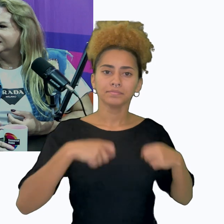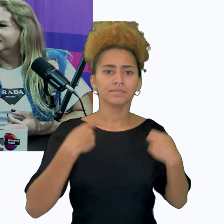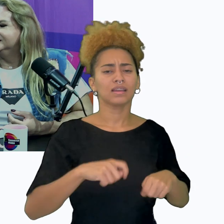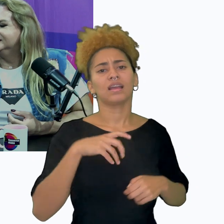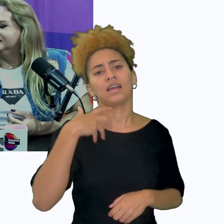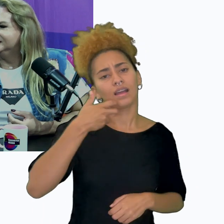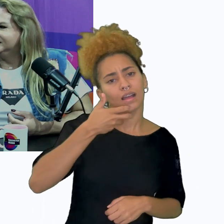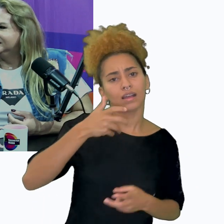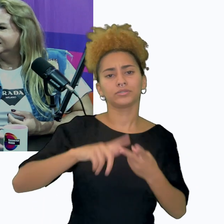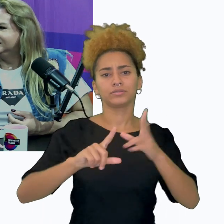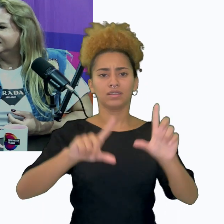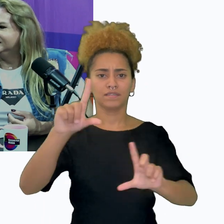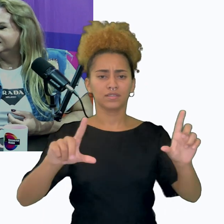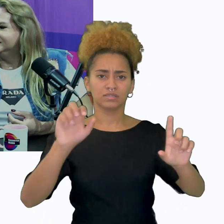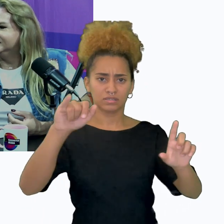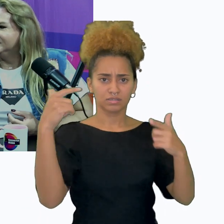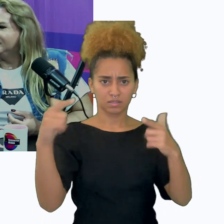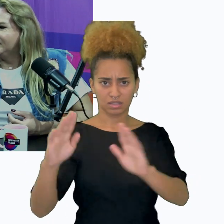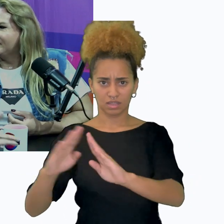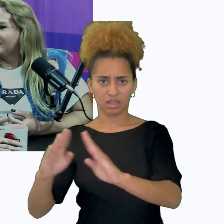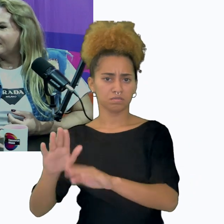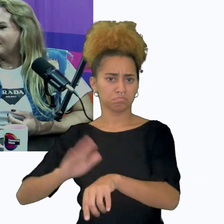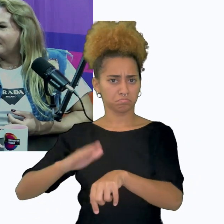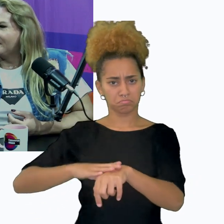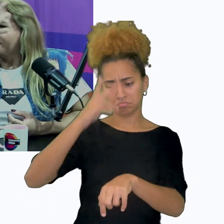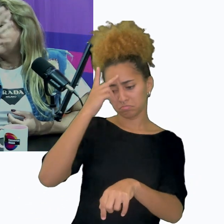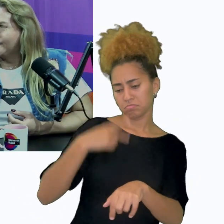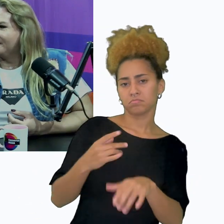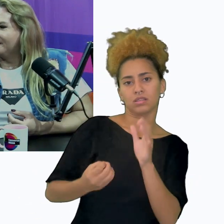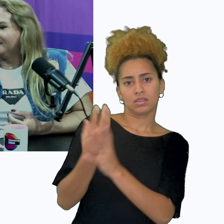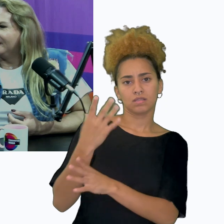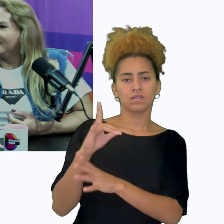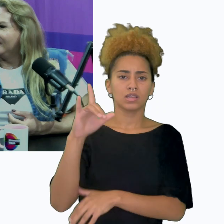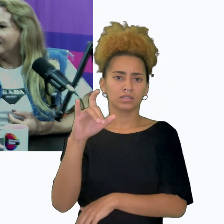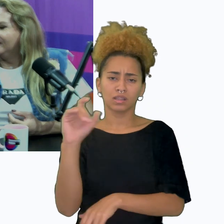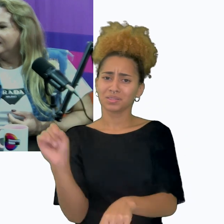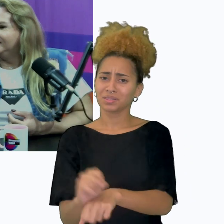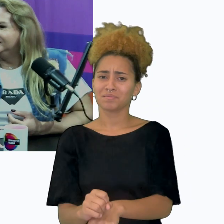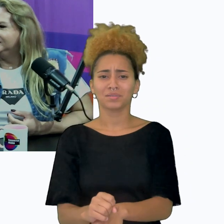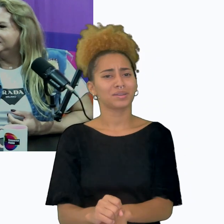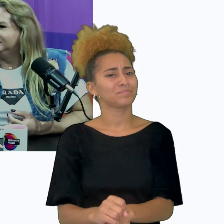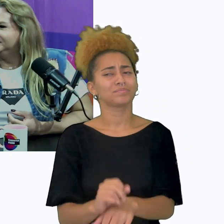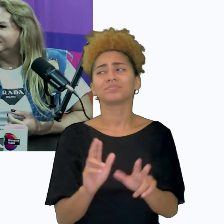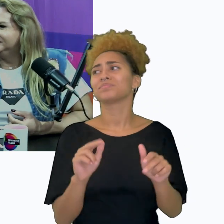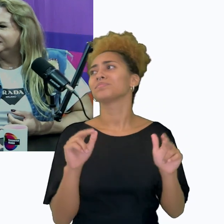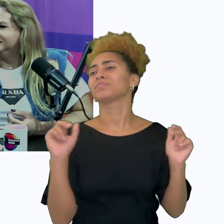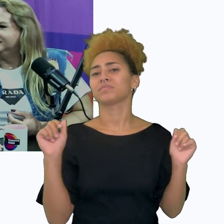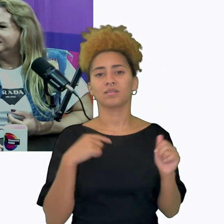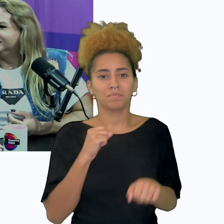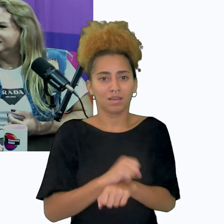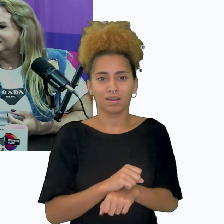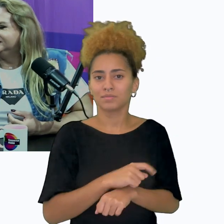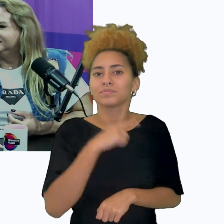trabalhar, preciso trabalhar no rádio, na TV. Quando não tem nada para fazer lá em casa, eu monto alguma coisa, boto no meu Instagram. Não para, né? Eu não posso